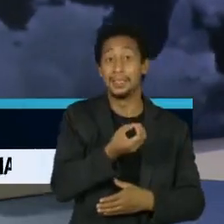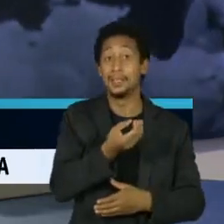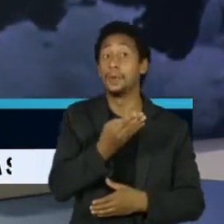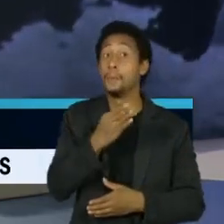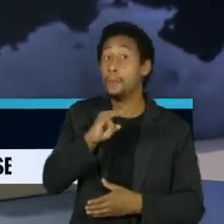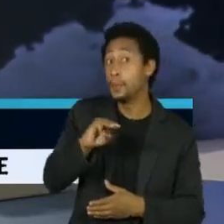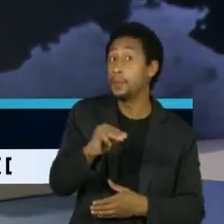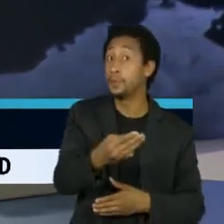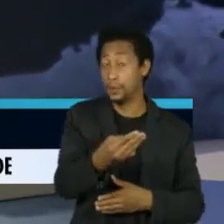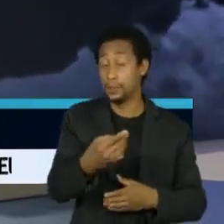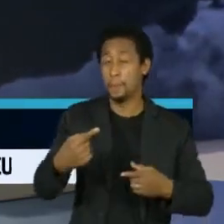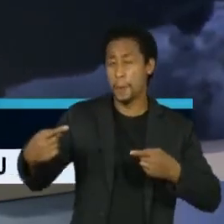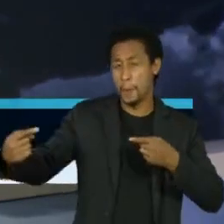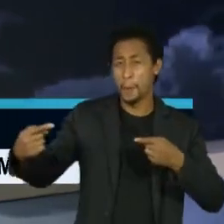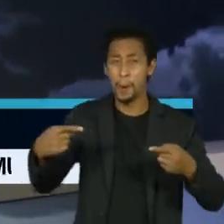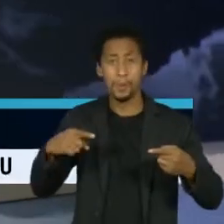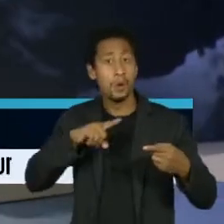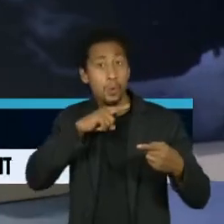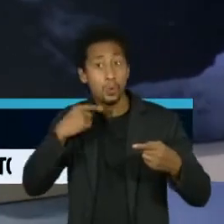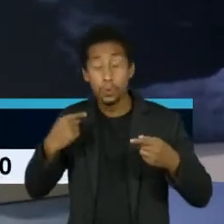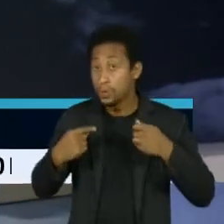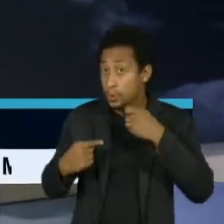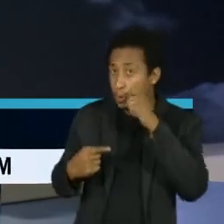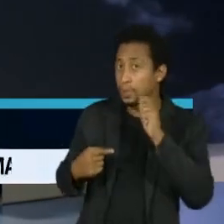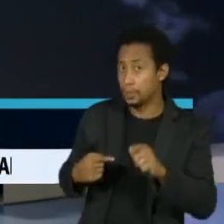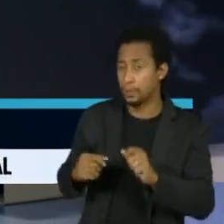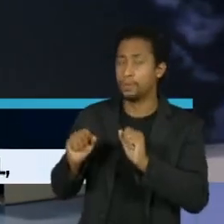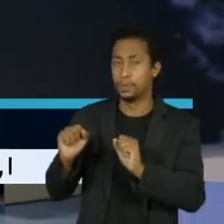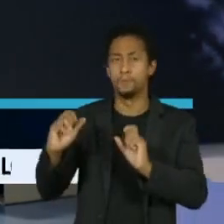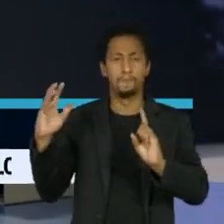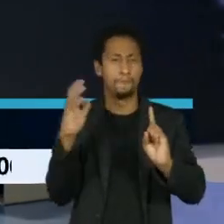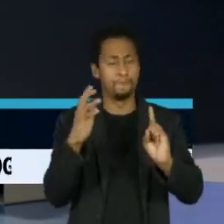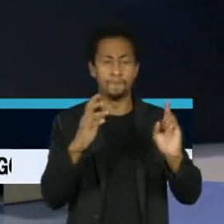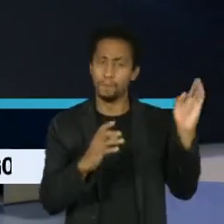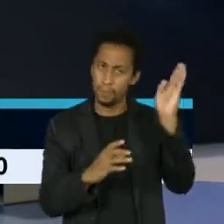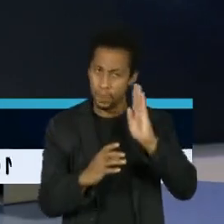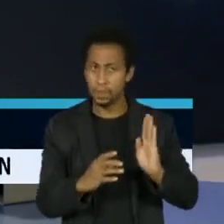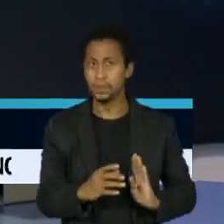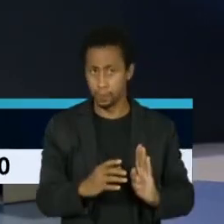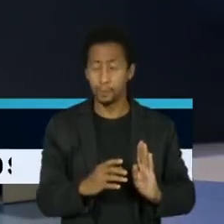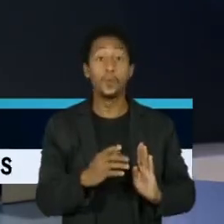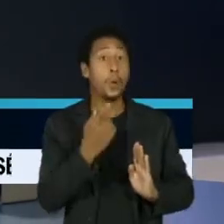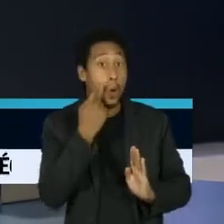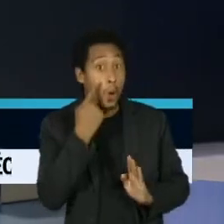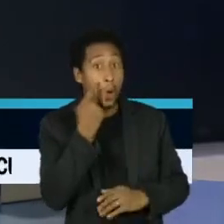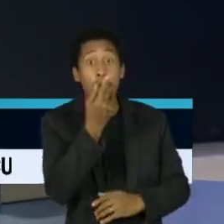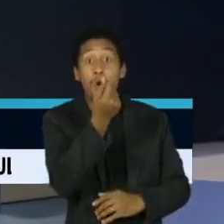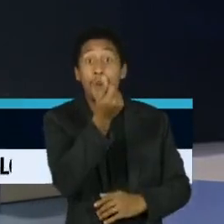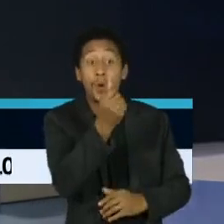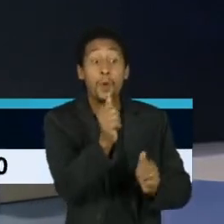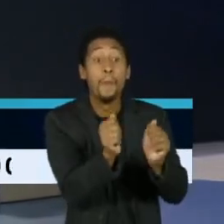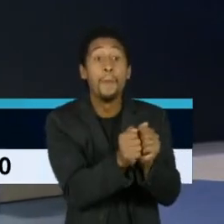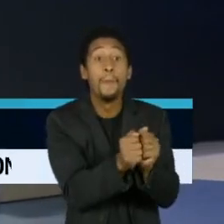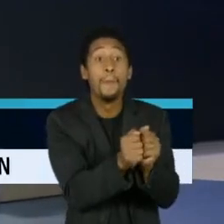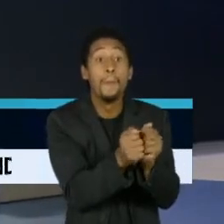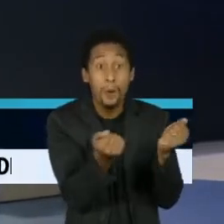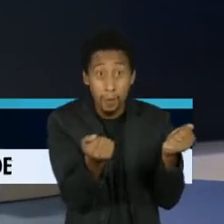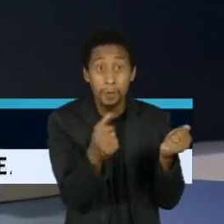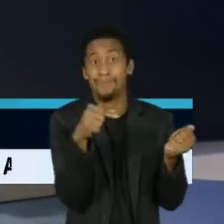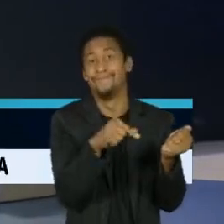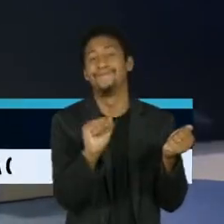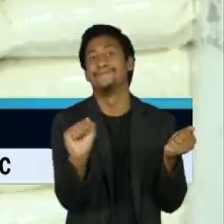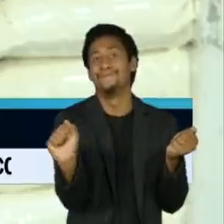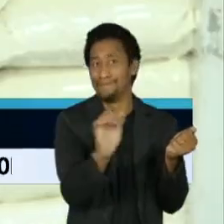O conflito entre Ucrânia e Rússia deve impactar o Brasil de diversas maneiras. O preço do pão é o que a população deve sentir de maneira